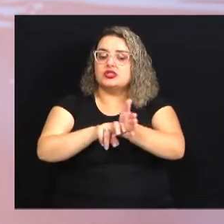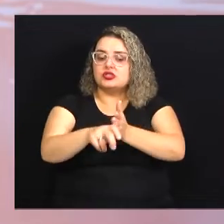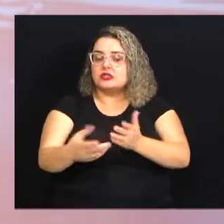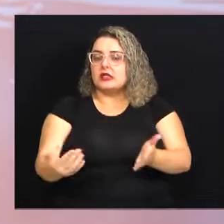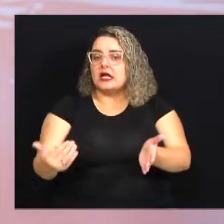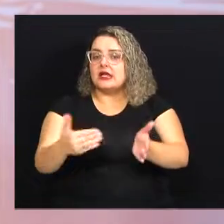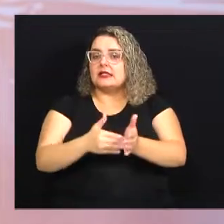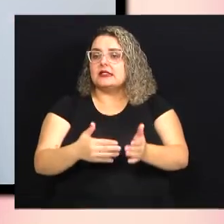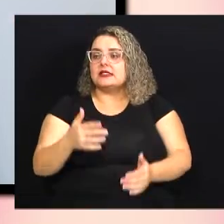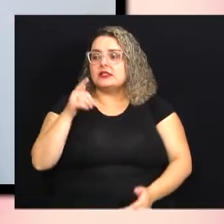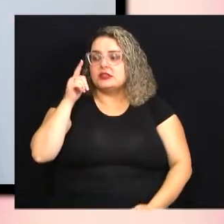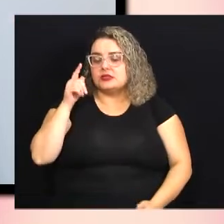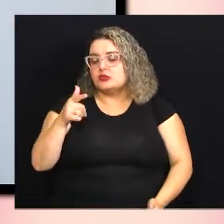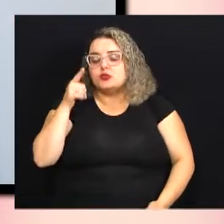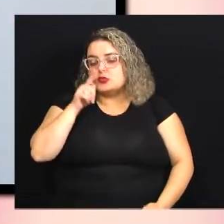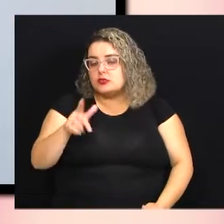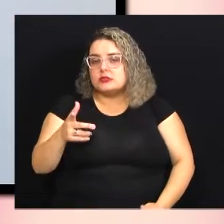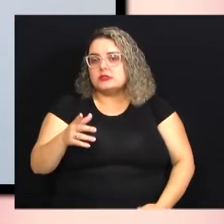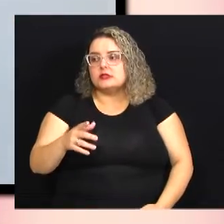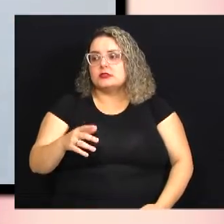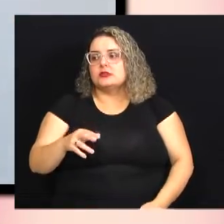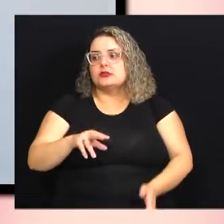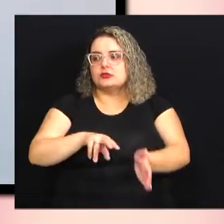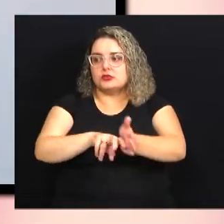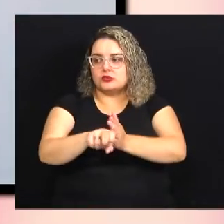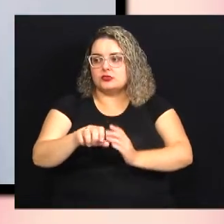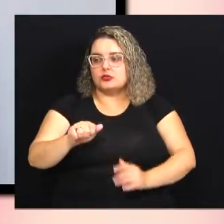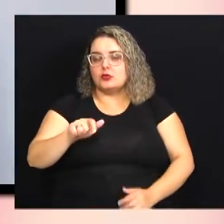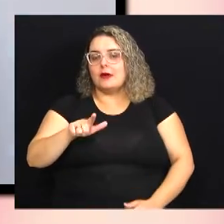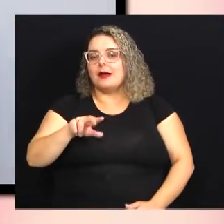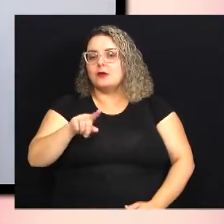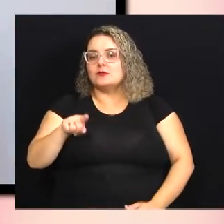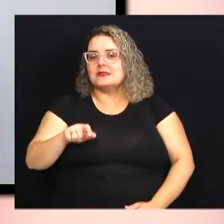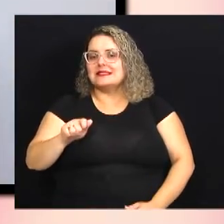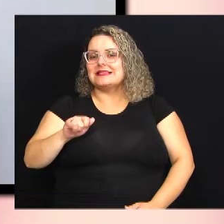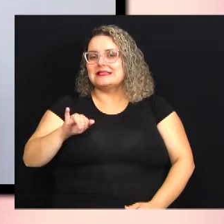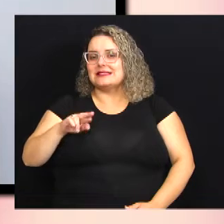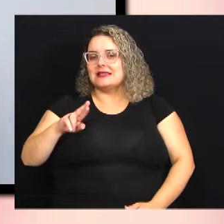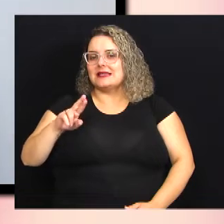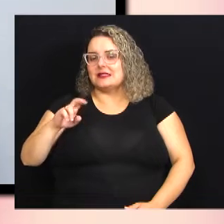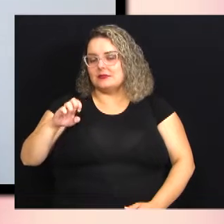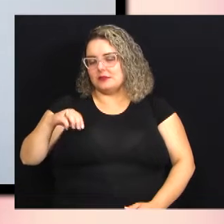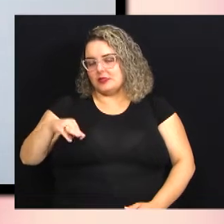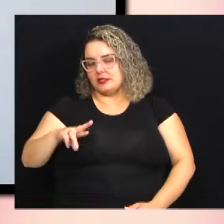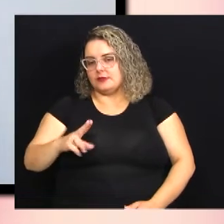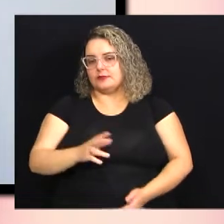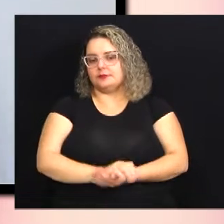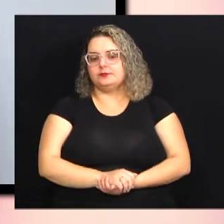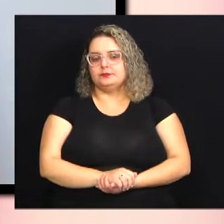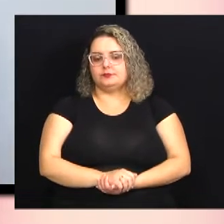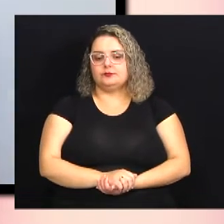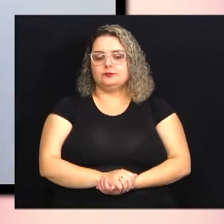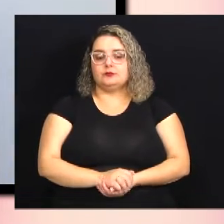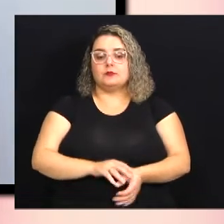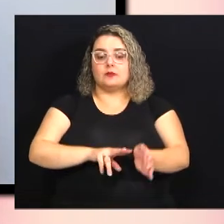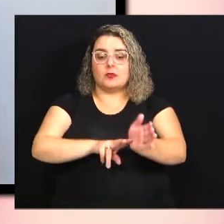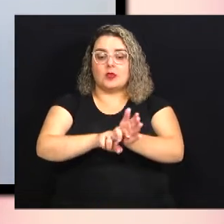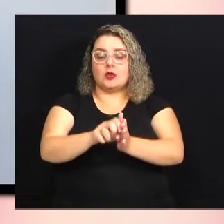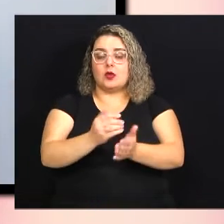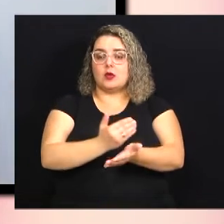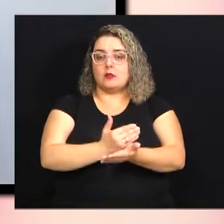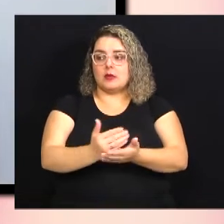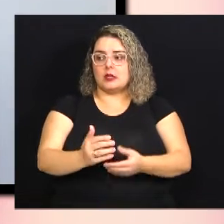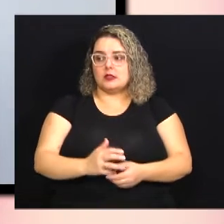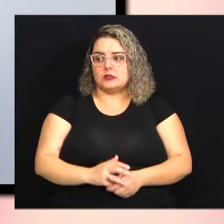chegar no Alzheimer? Certo. Então, o diagnóstico começa